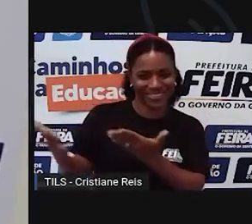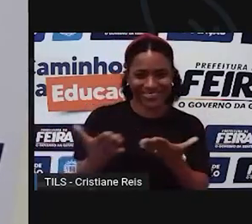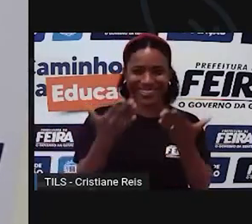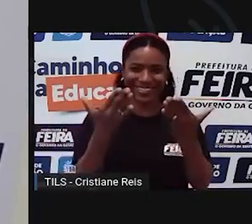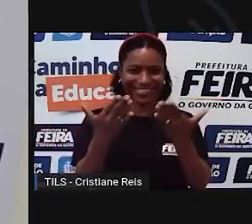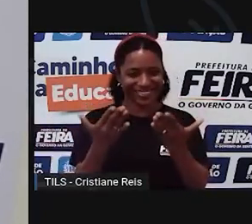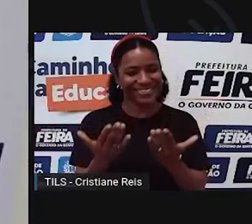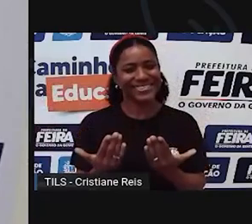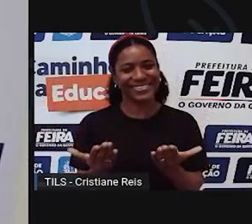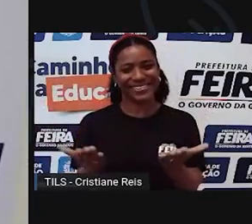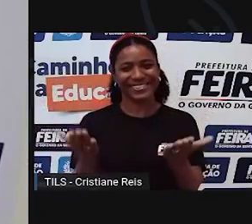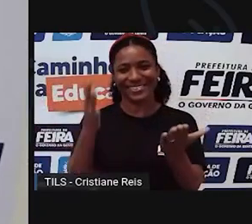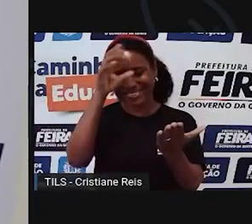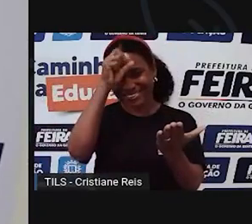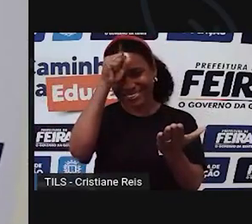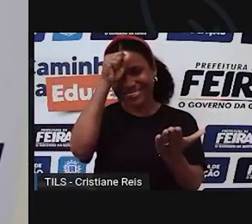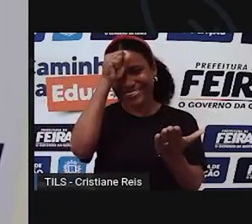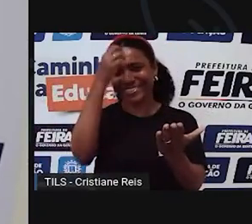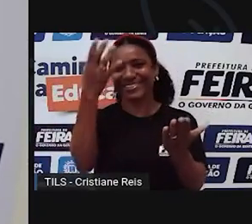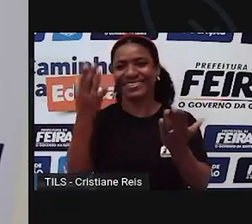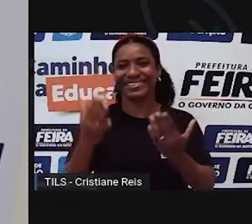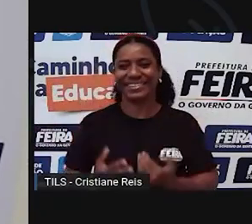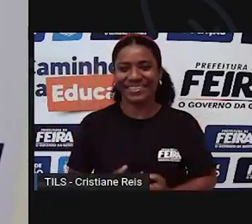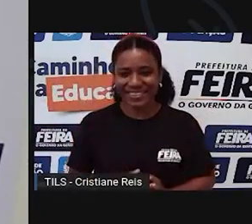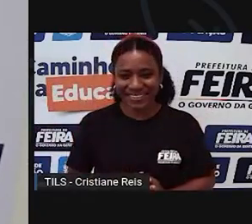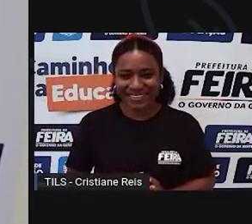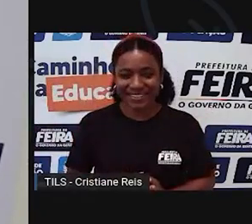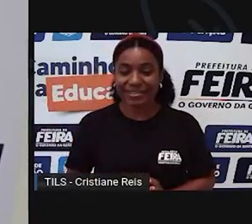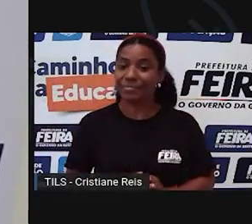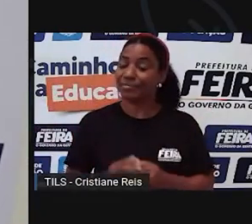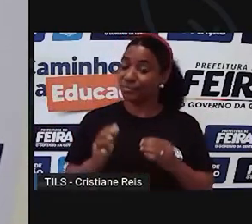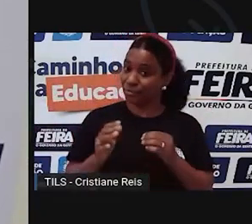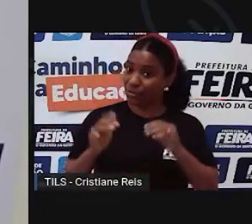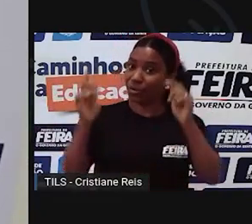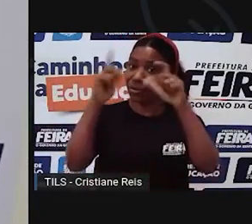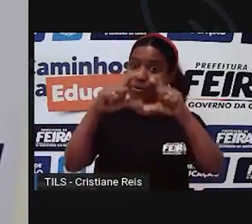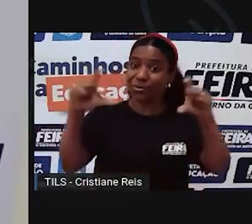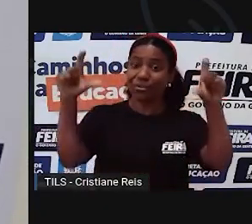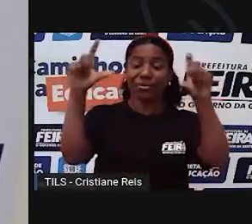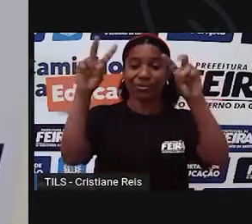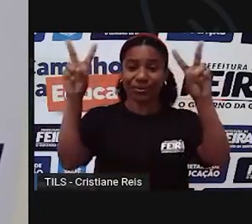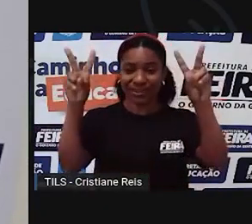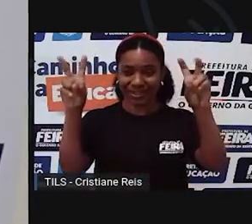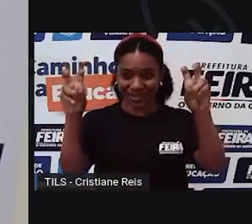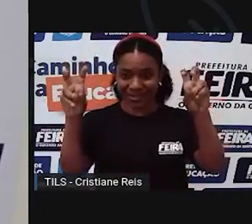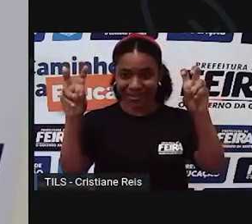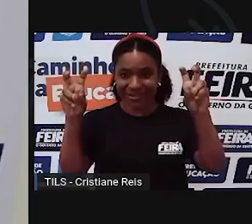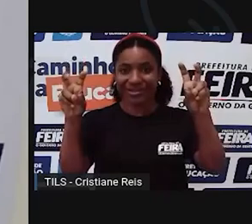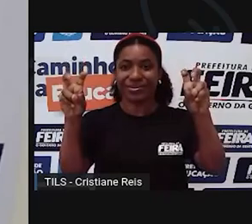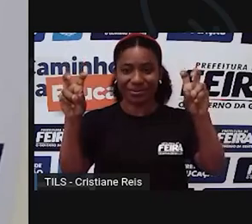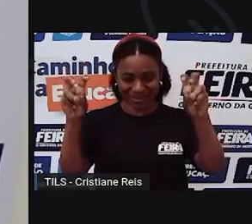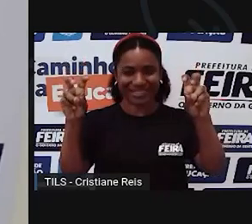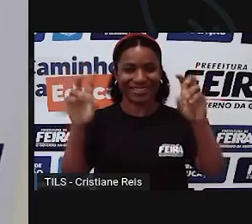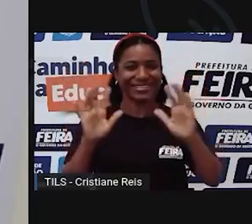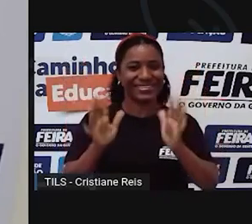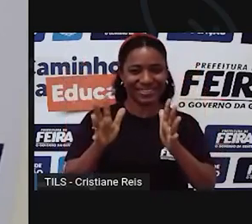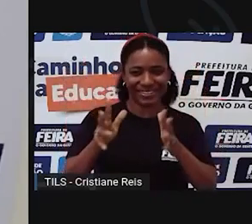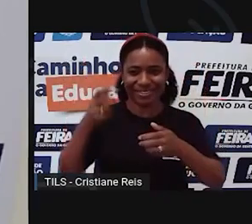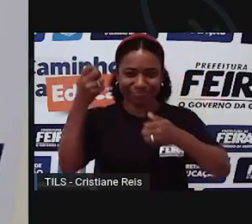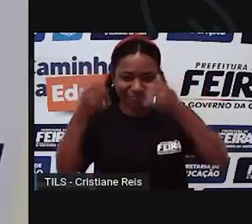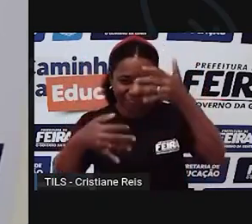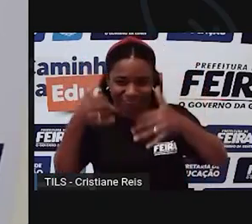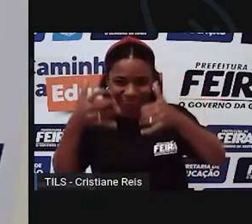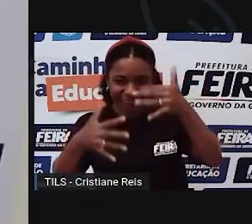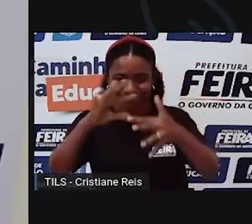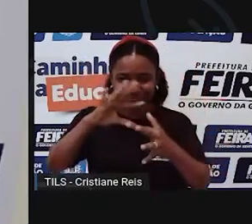né? Bom, o tema, né, da nossa aula hoje, eu já até comecei, né, dar uma certa pinceladinha. A gente